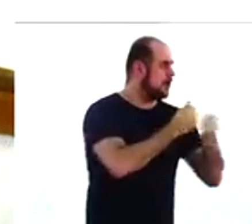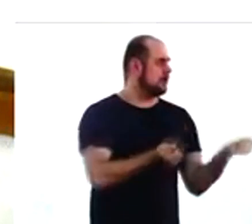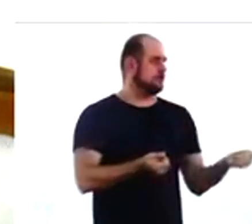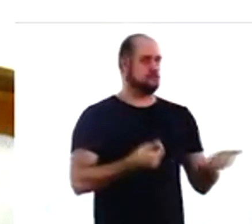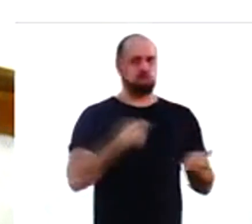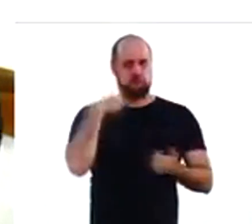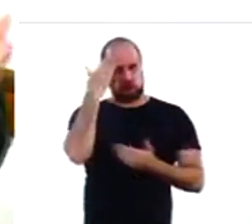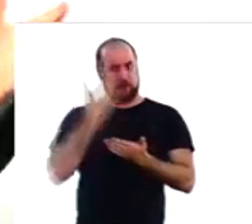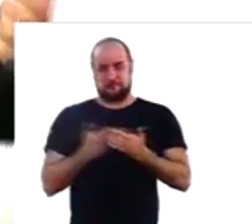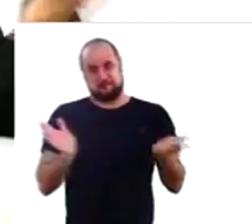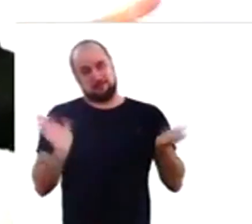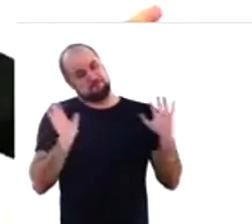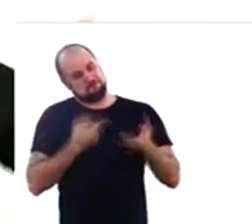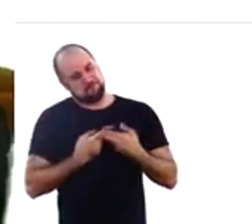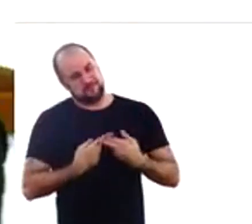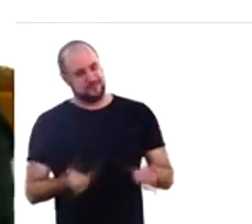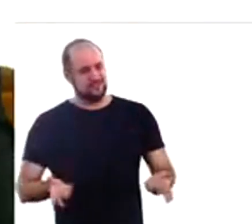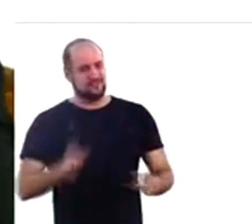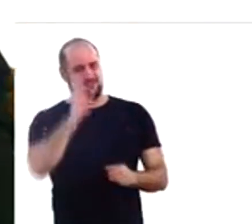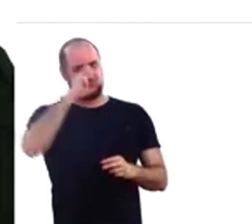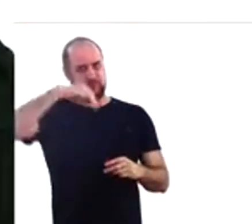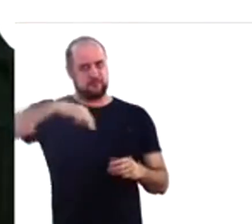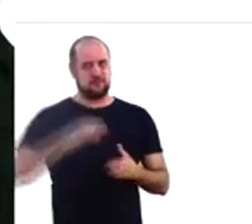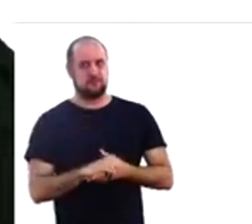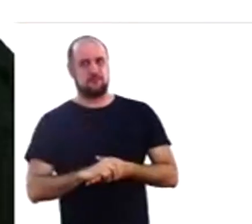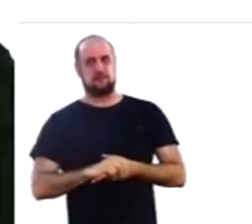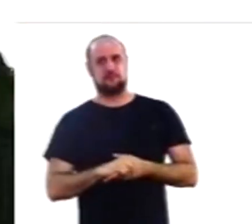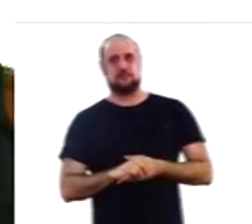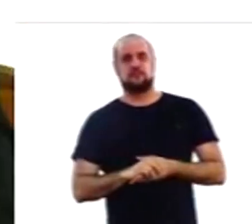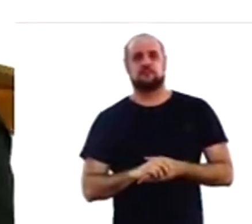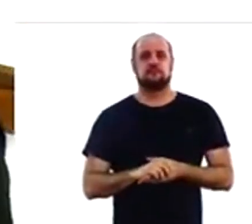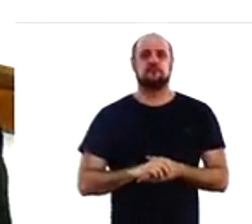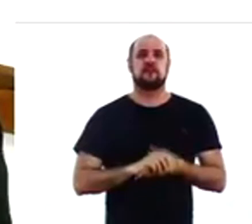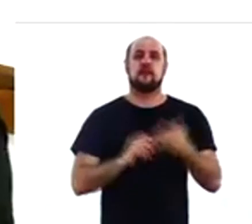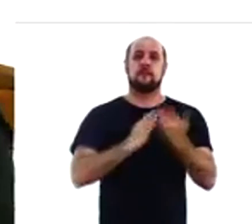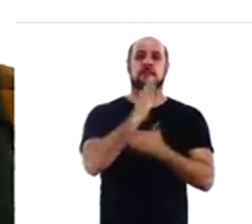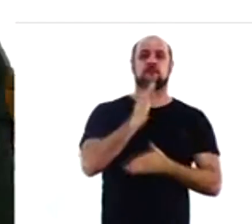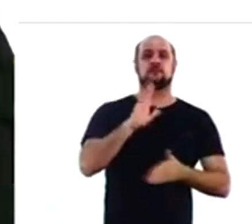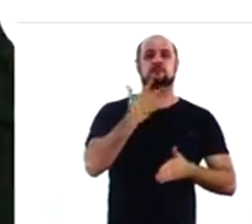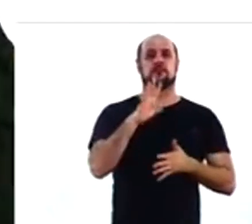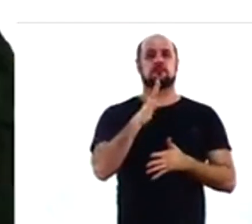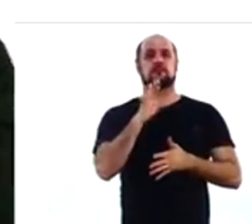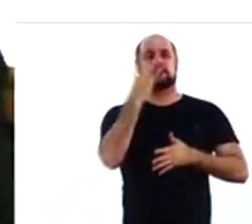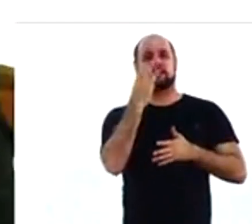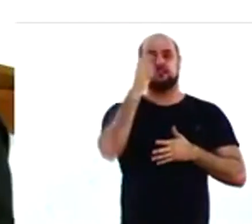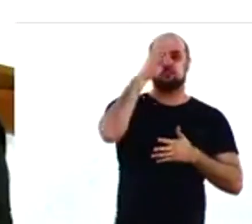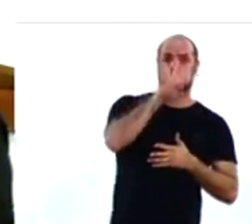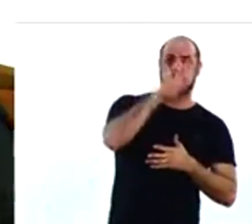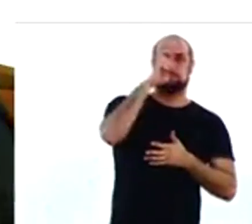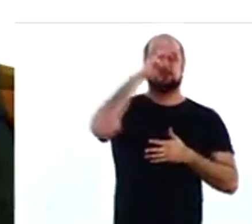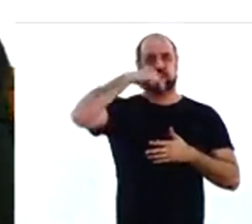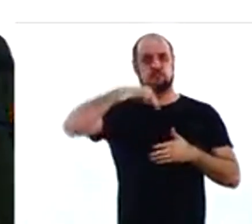confiou em mim, porque já tinha passado mais 2 minutos. E passou mais uns 3 ou 4, 5 minutos,